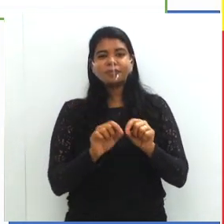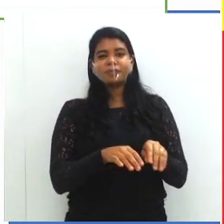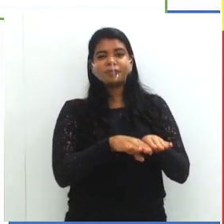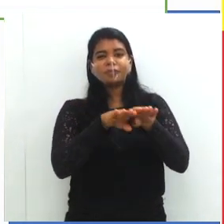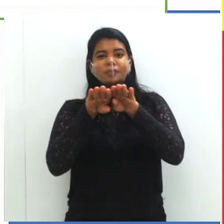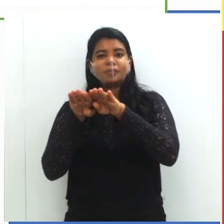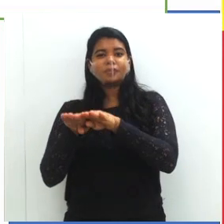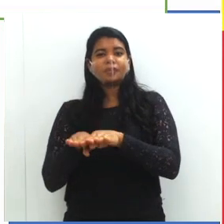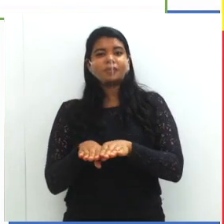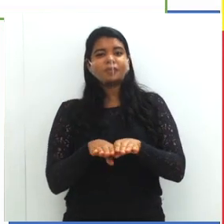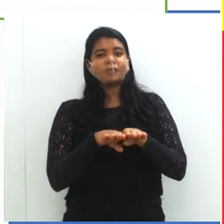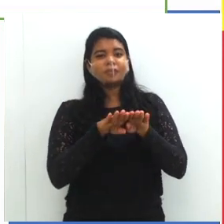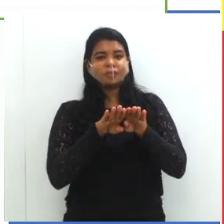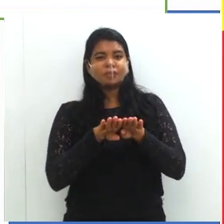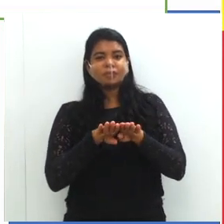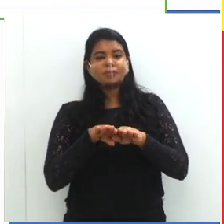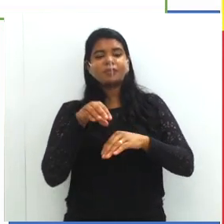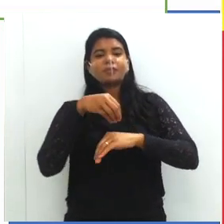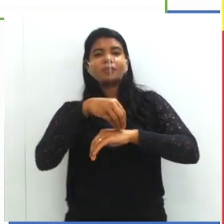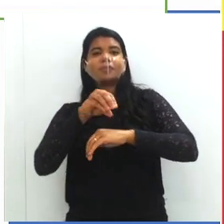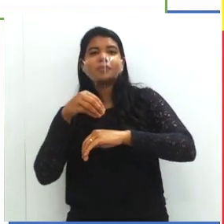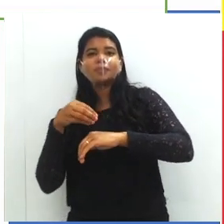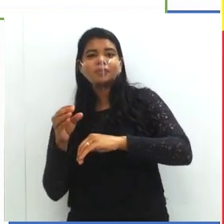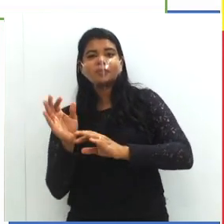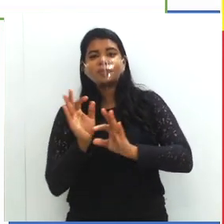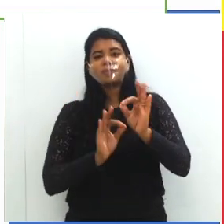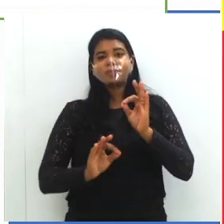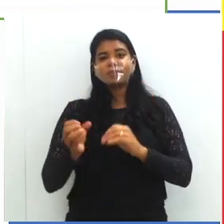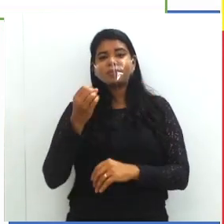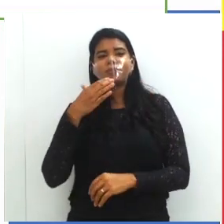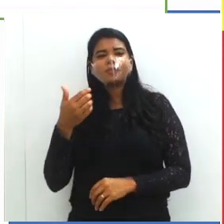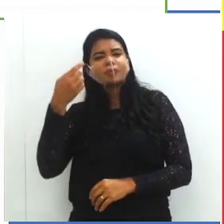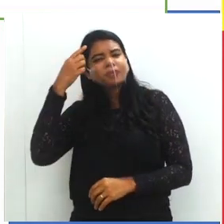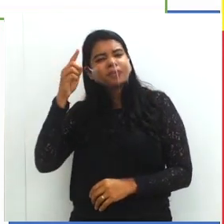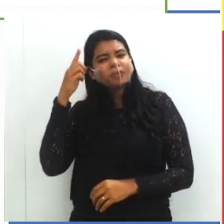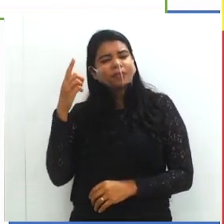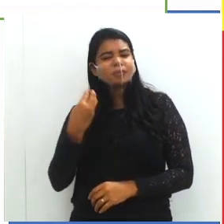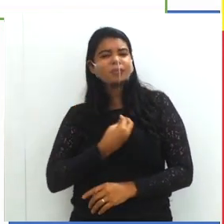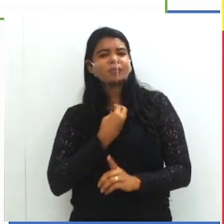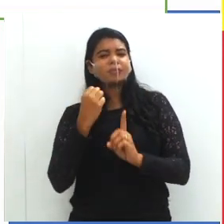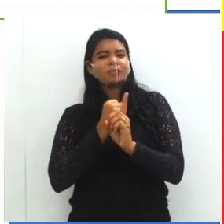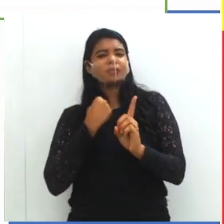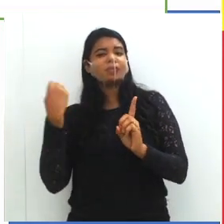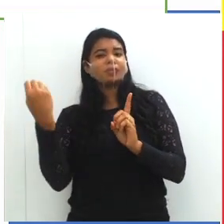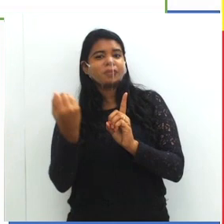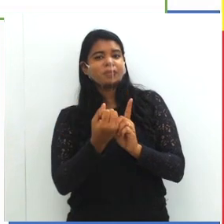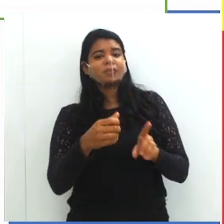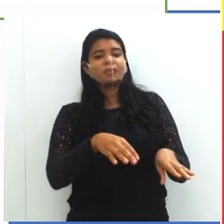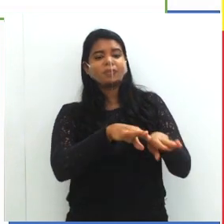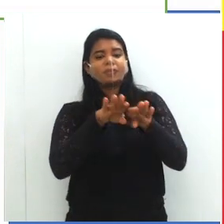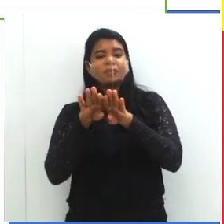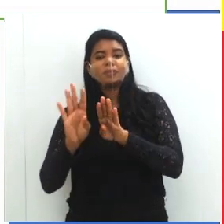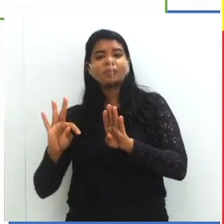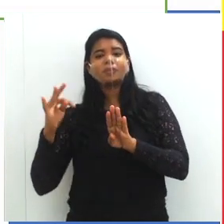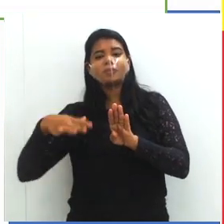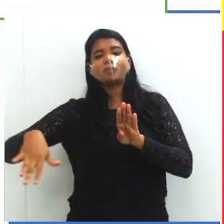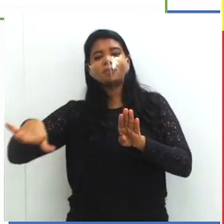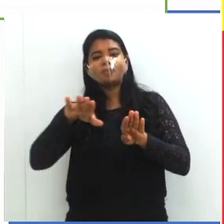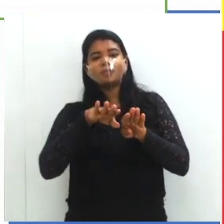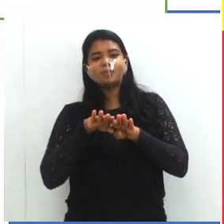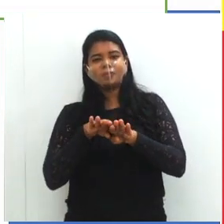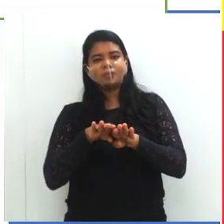da igualdade, dessa questão da distribuição, dessa questão do bem comum, dessa questão igual para